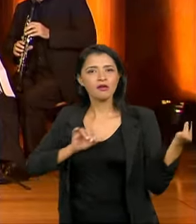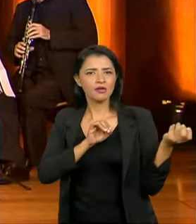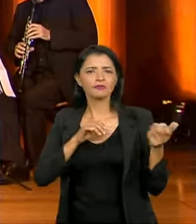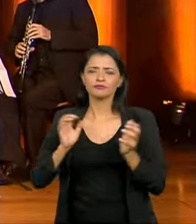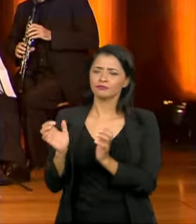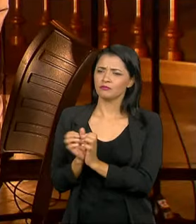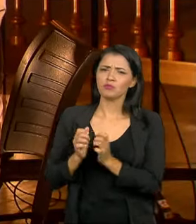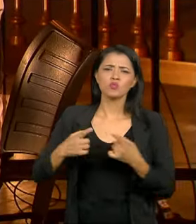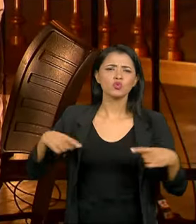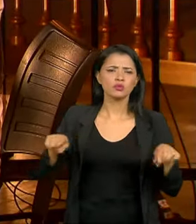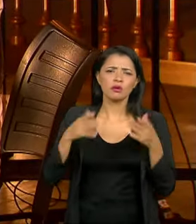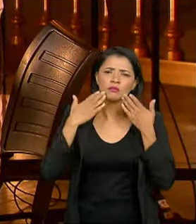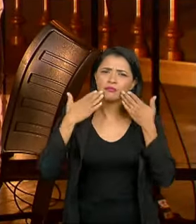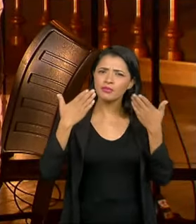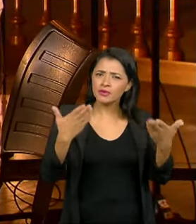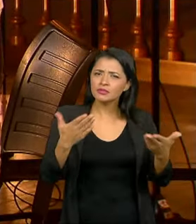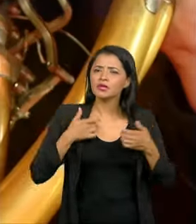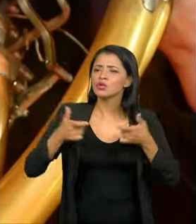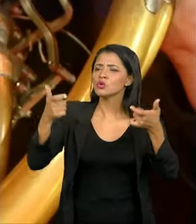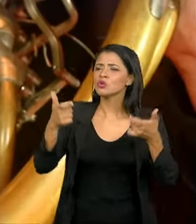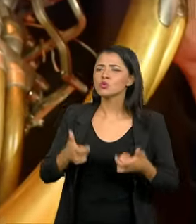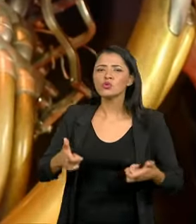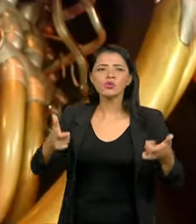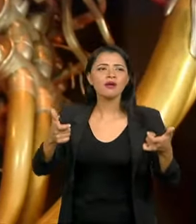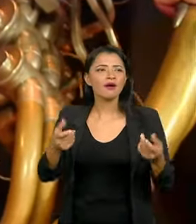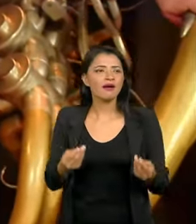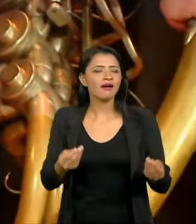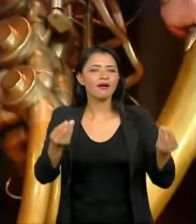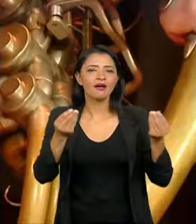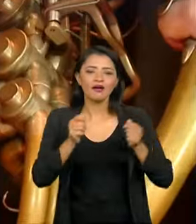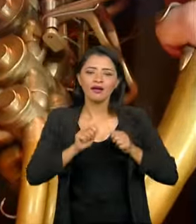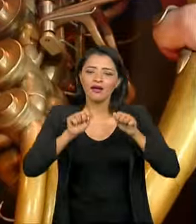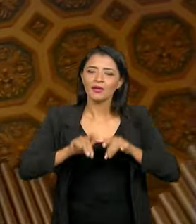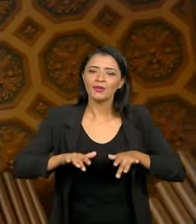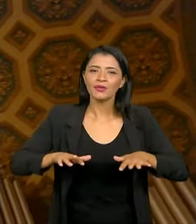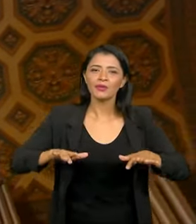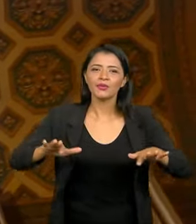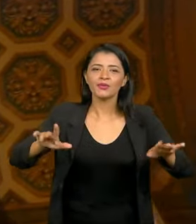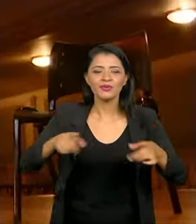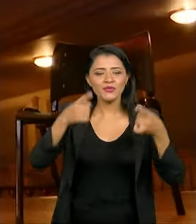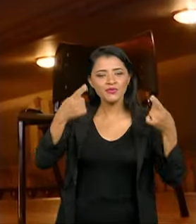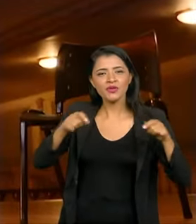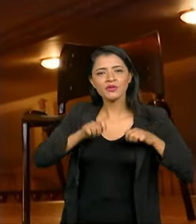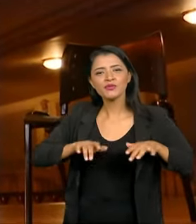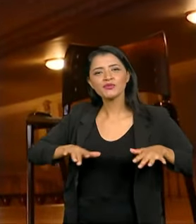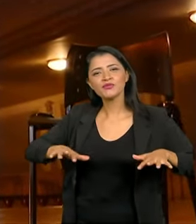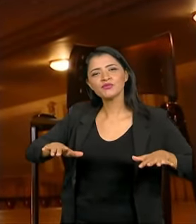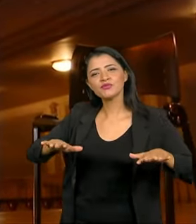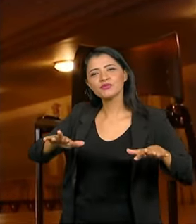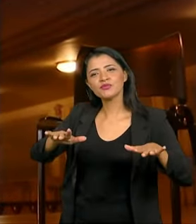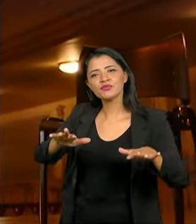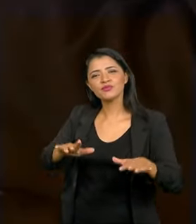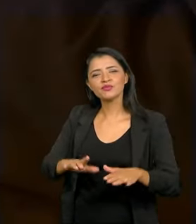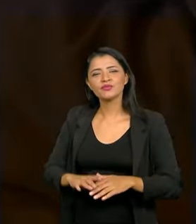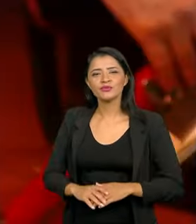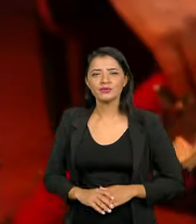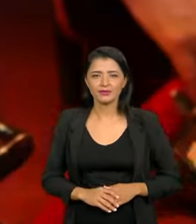Conjuntos musicais se apresentam em espaços onde a música reverbera.